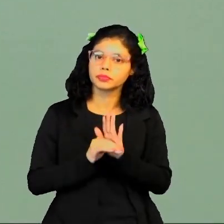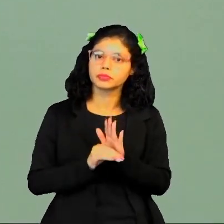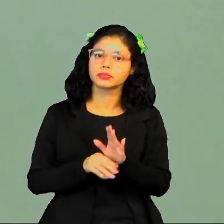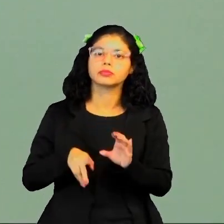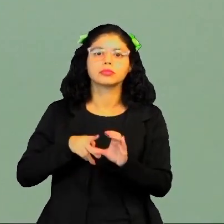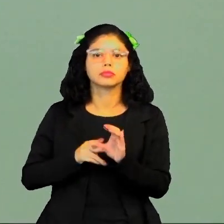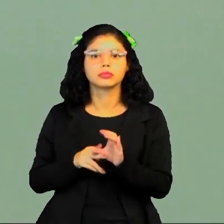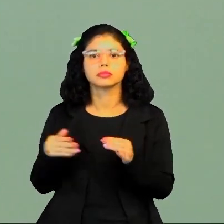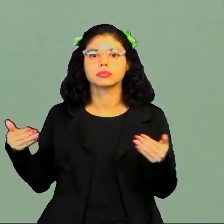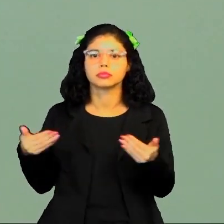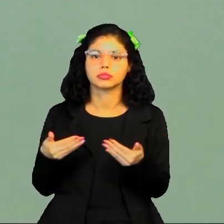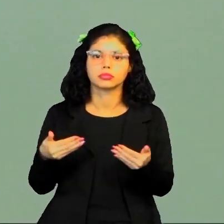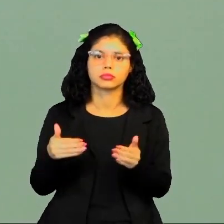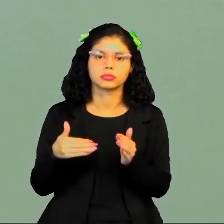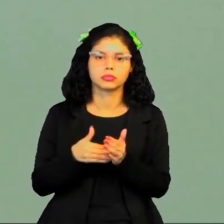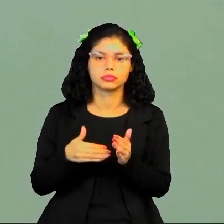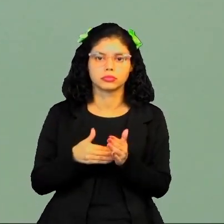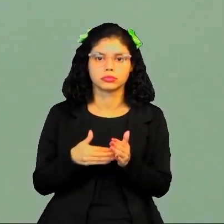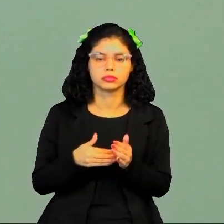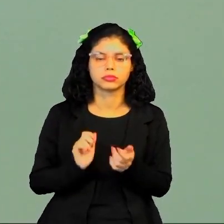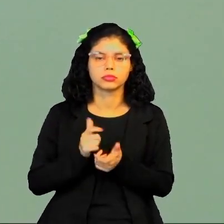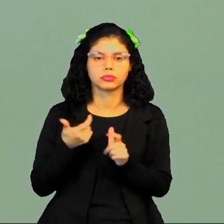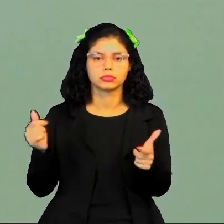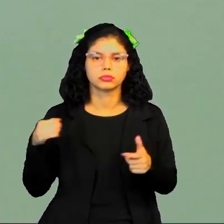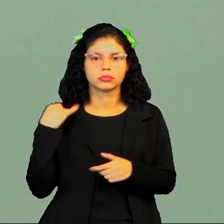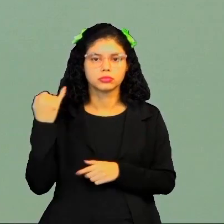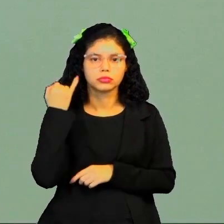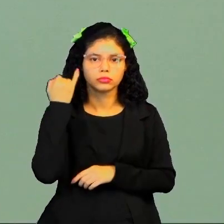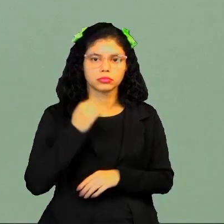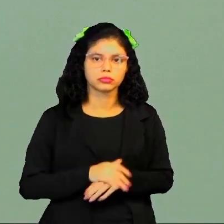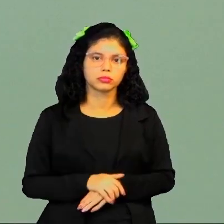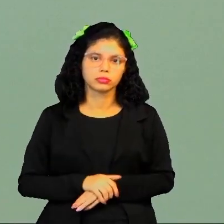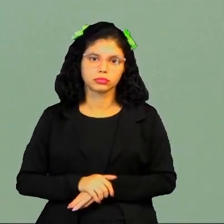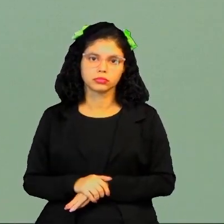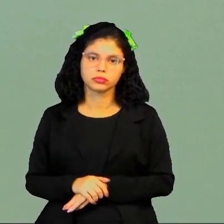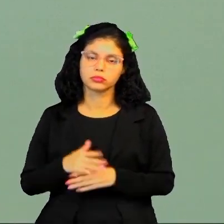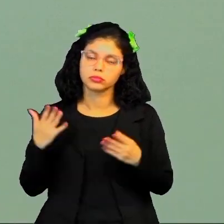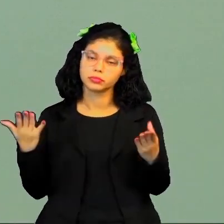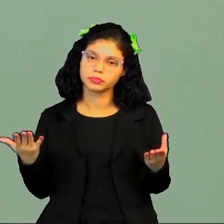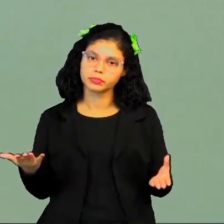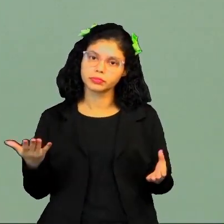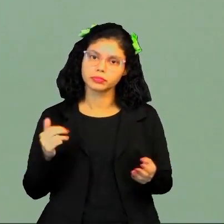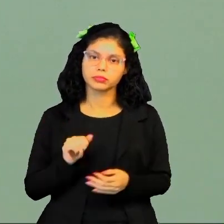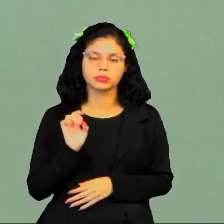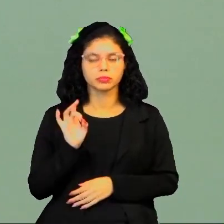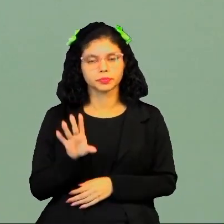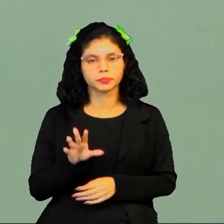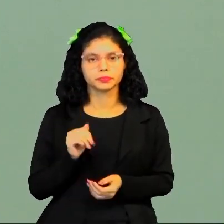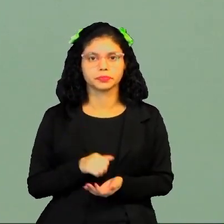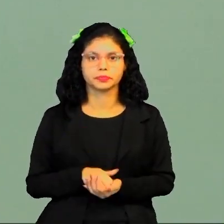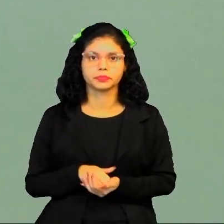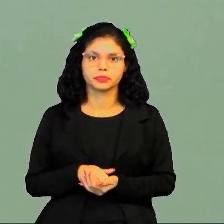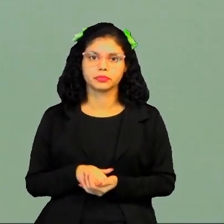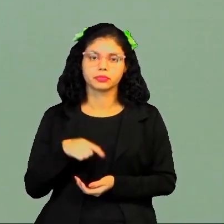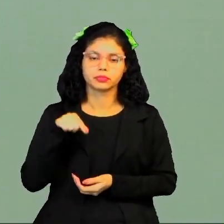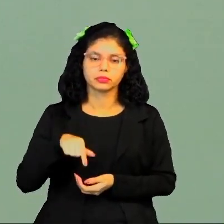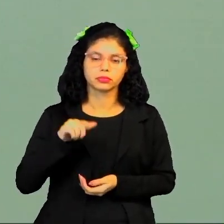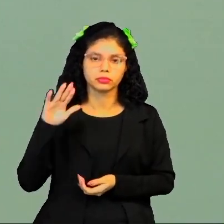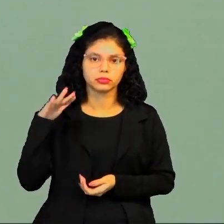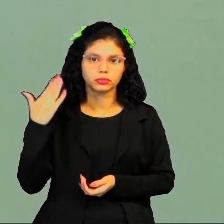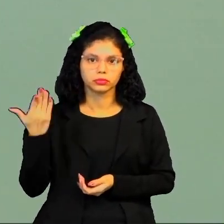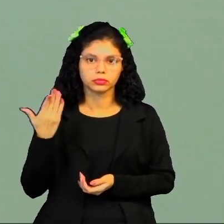curriculares até hoje, devido à sua tamanha importância. Então, meninas e meninos, por hoje é só. Para ter